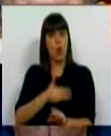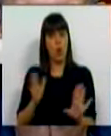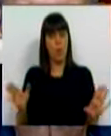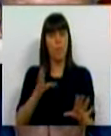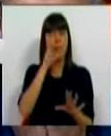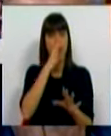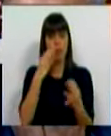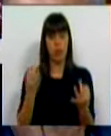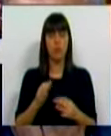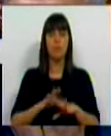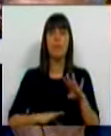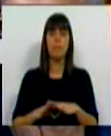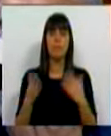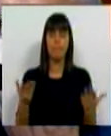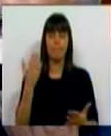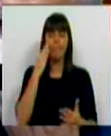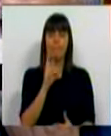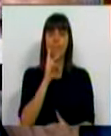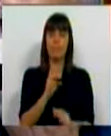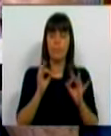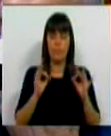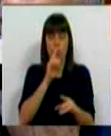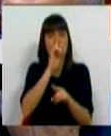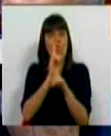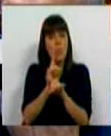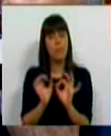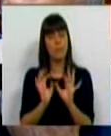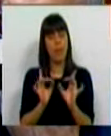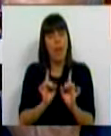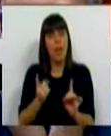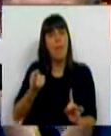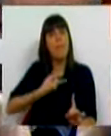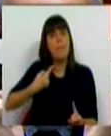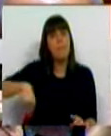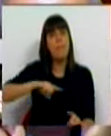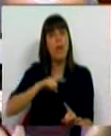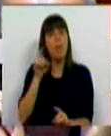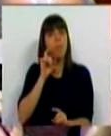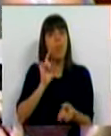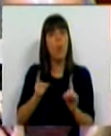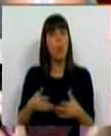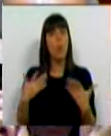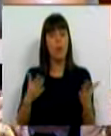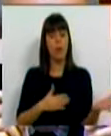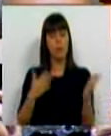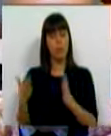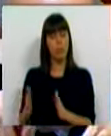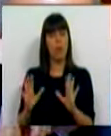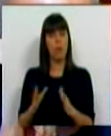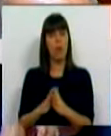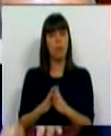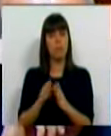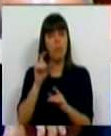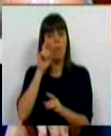Se assim o fizermos, acho que respondemos simultaneamente àquilo que devemos salvaguardar. Por um lado,